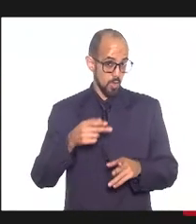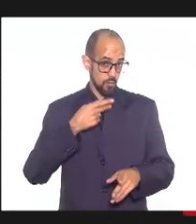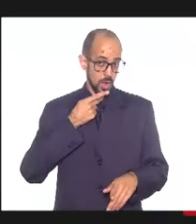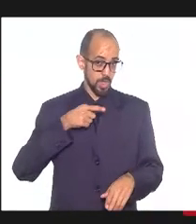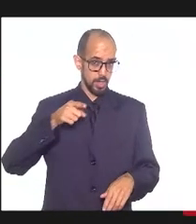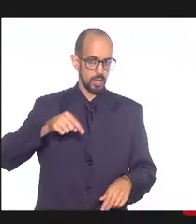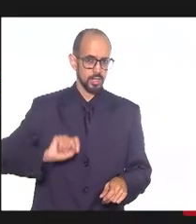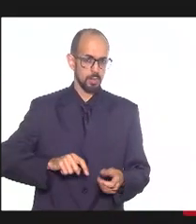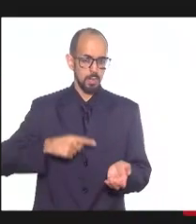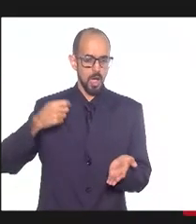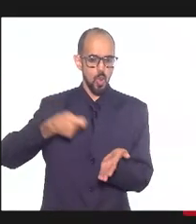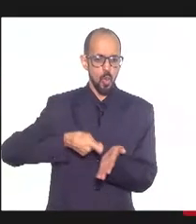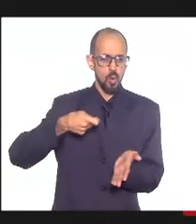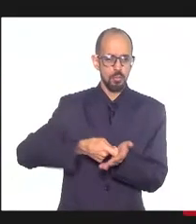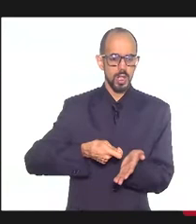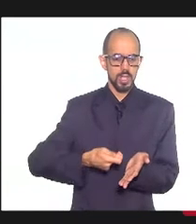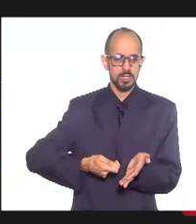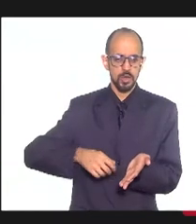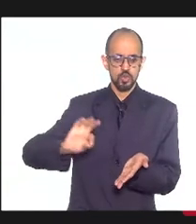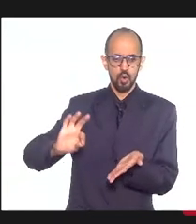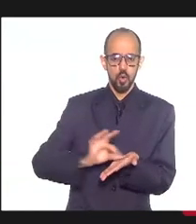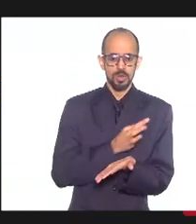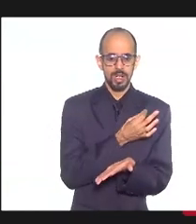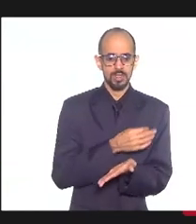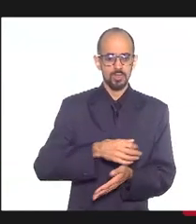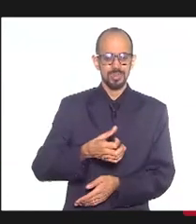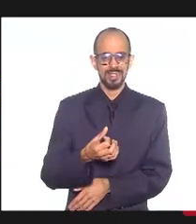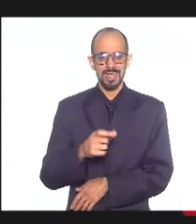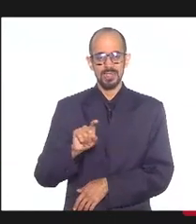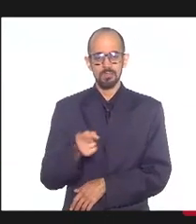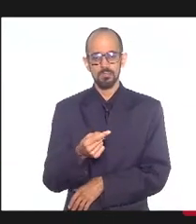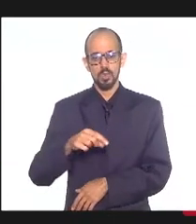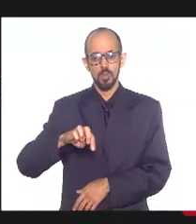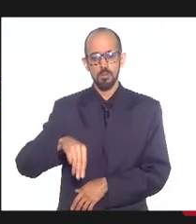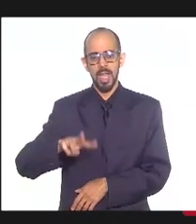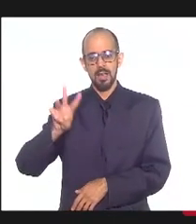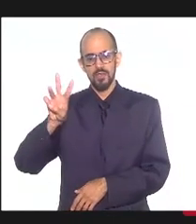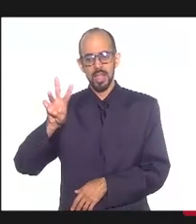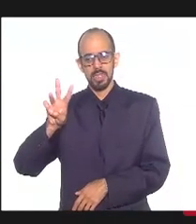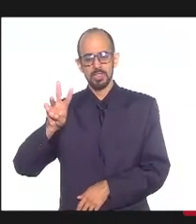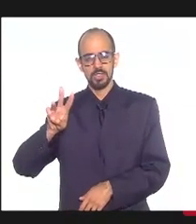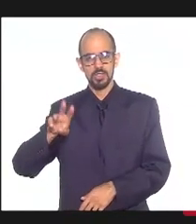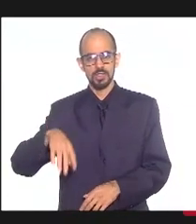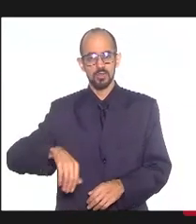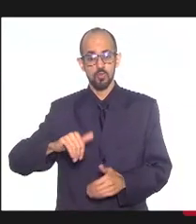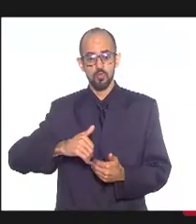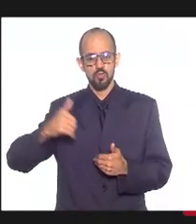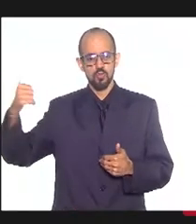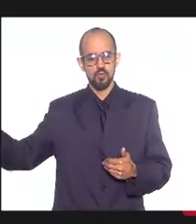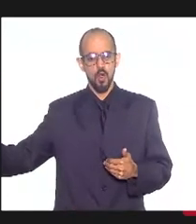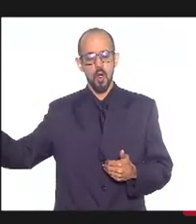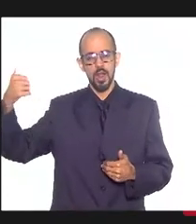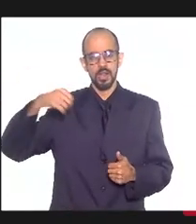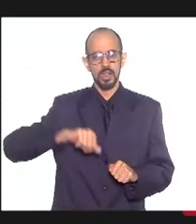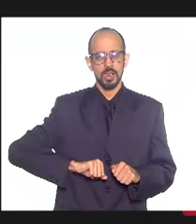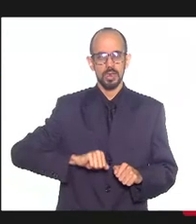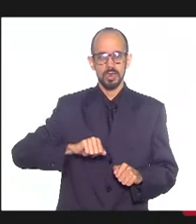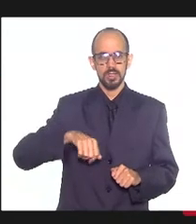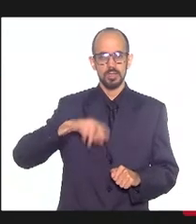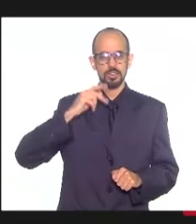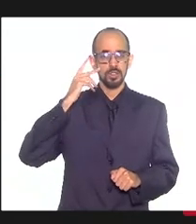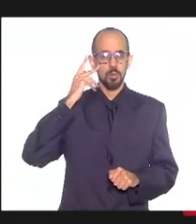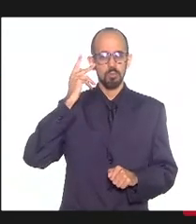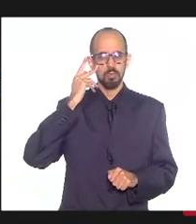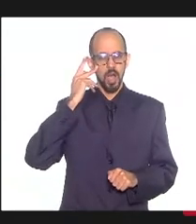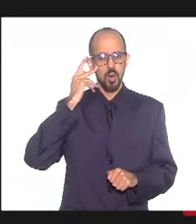obrigação de contratação de 6 mil megawatts fora da região sudeste, onde estão as principais reservas, aí leia-se também São Paulo, não só